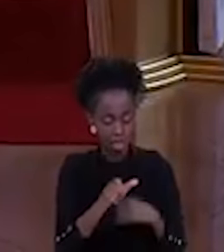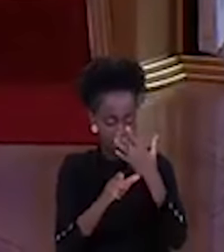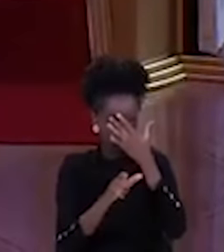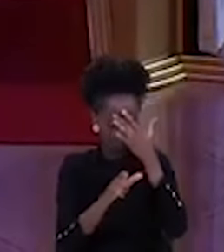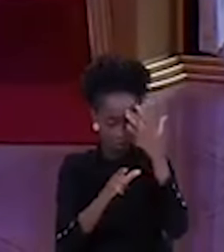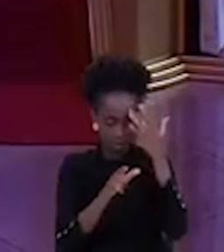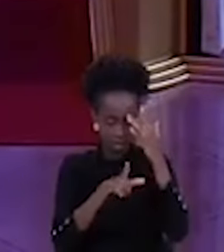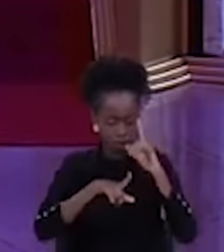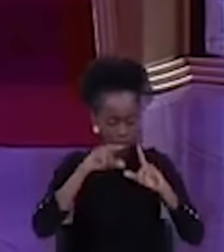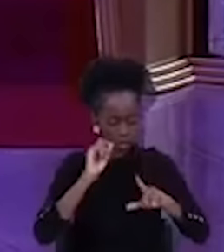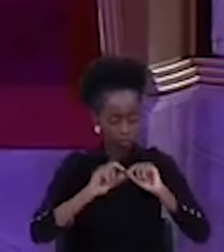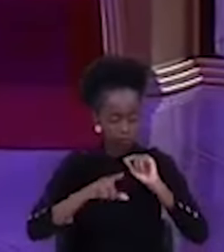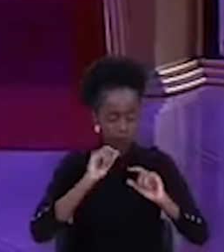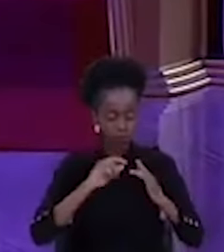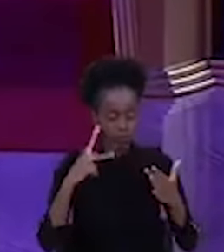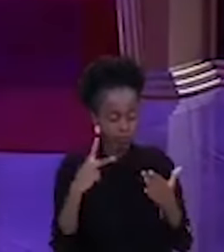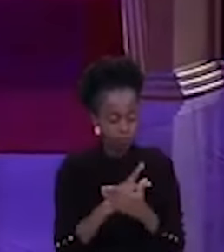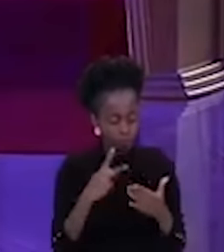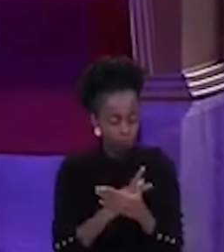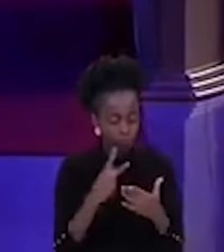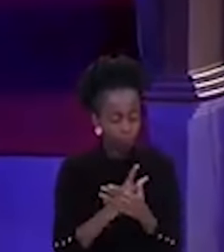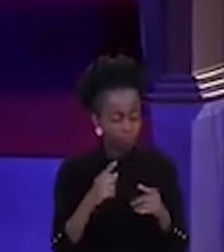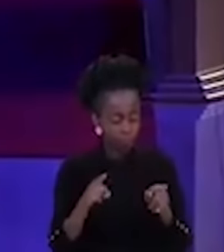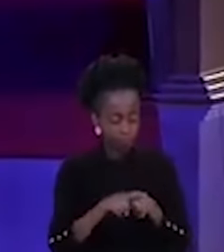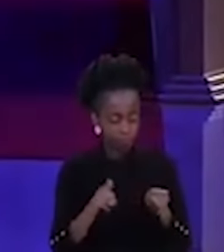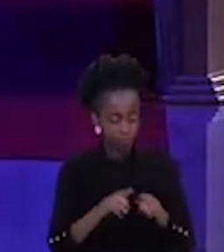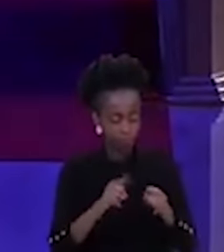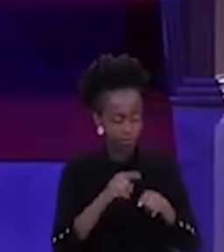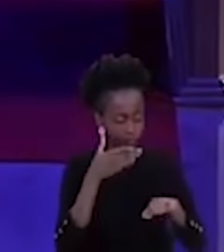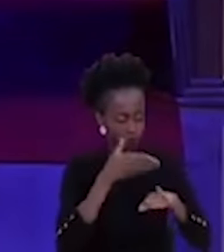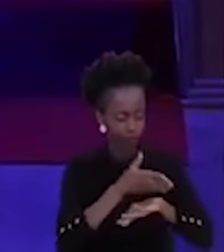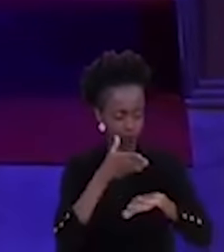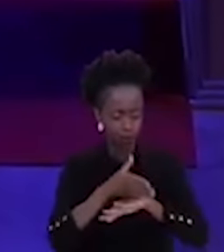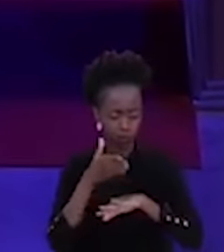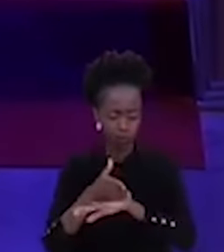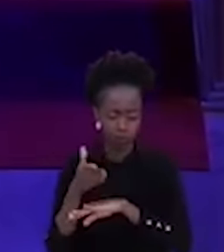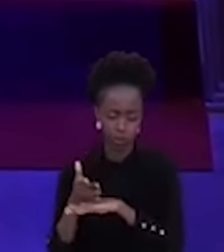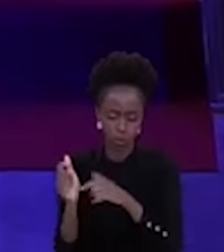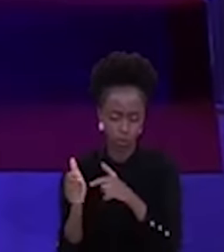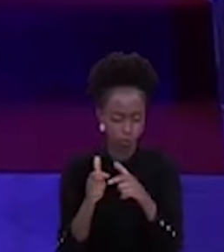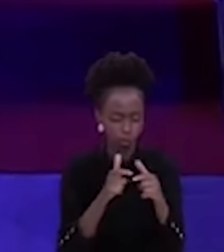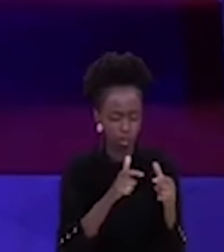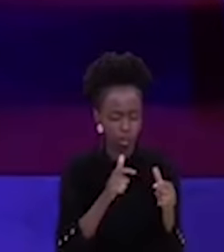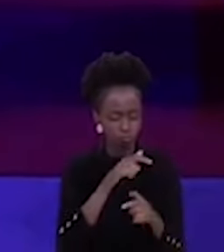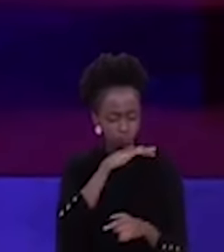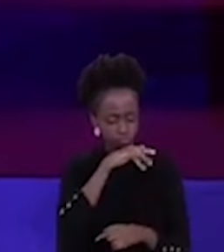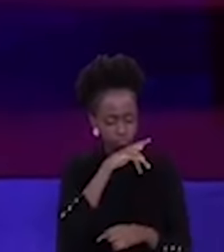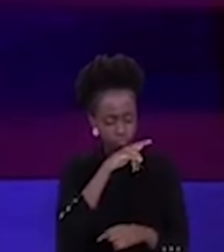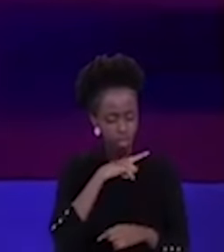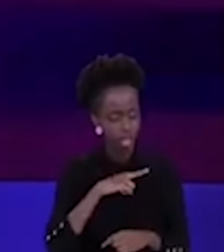que fez escolhas erradas, andou em lugares errados, se envolveu com